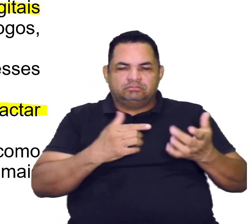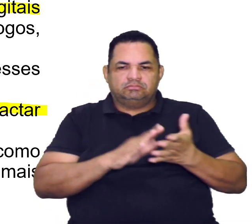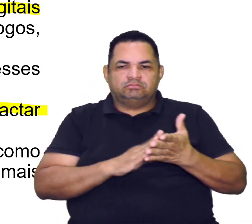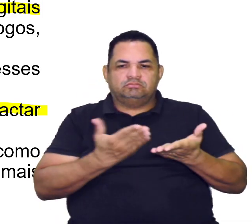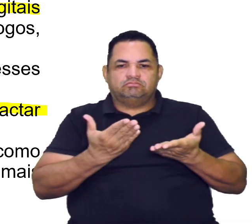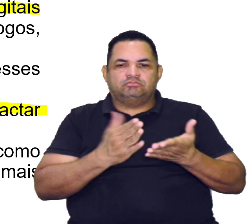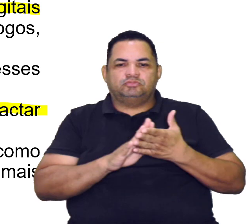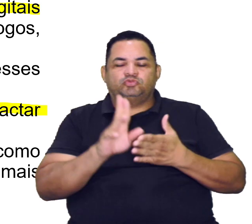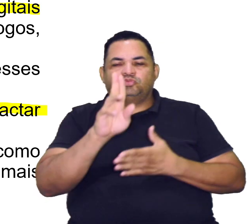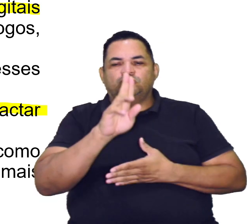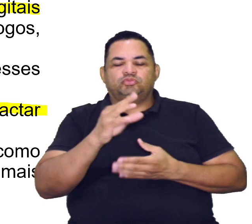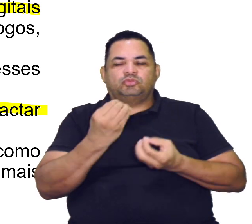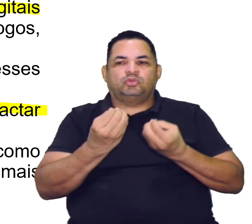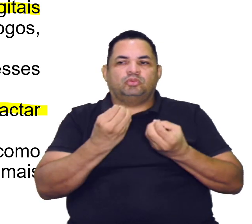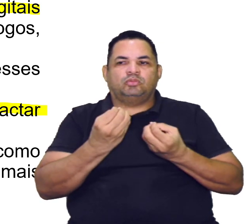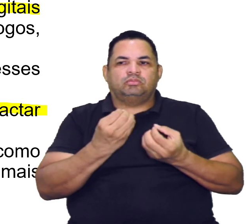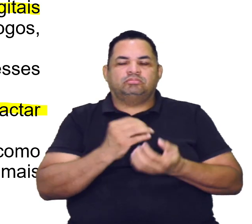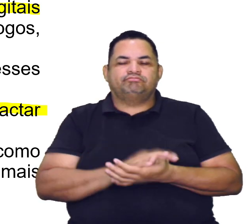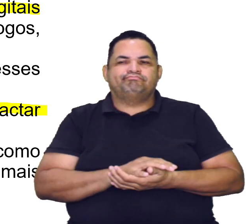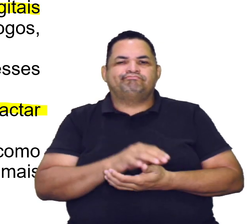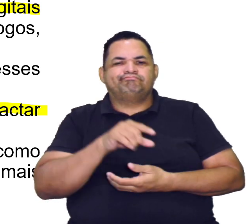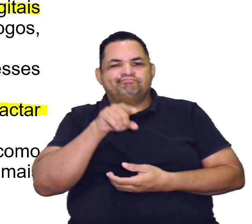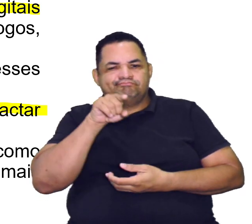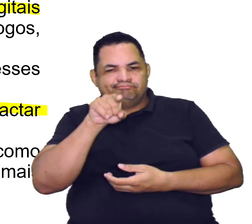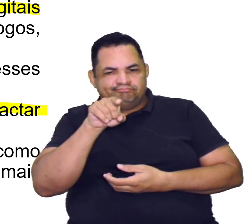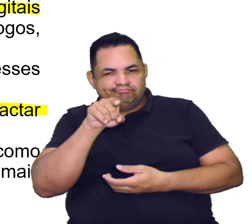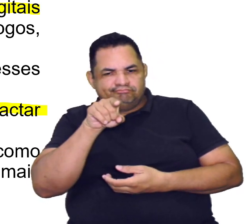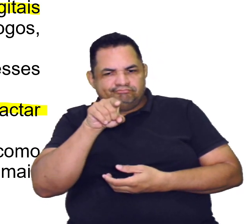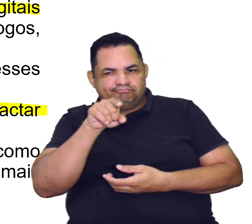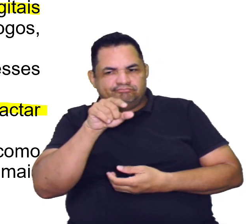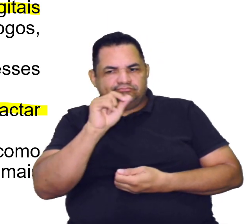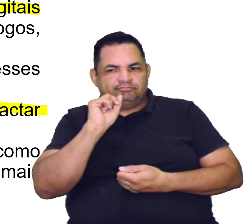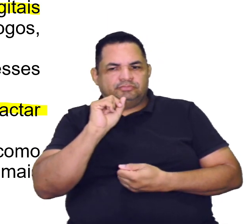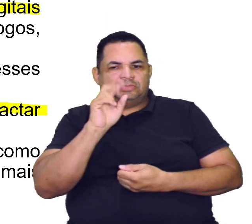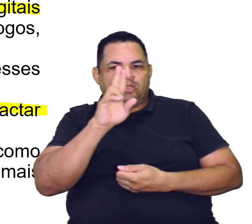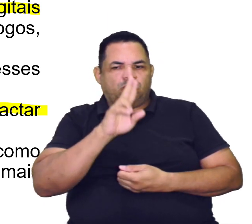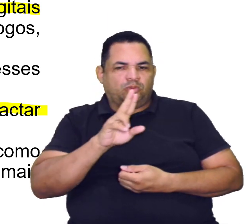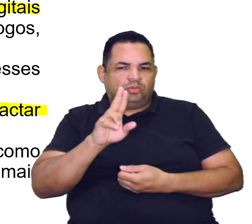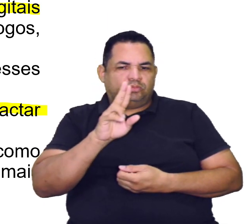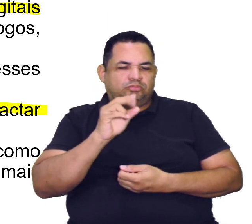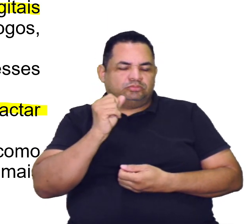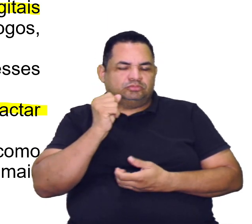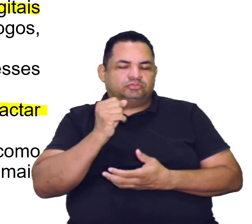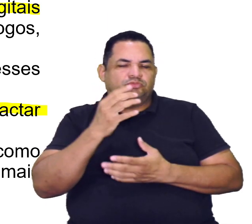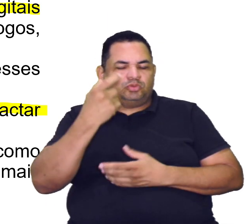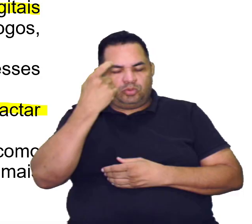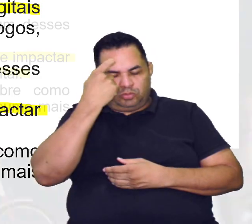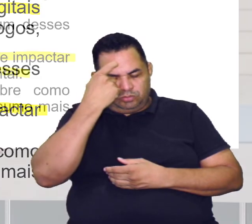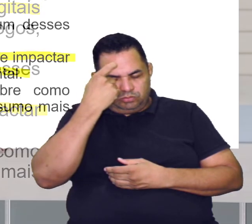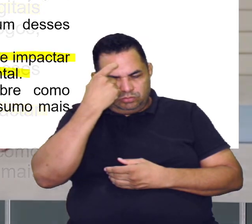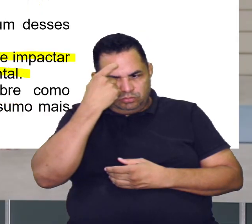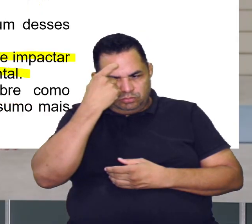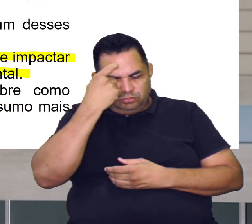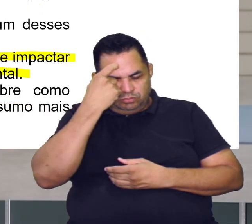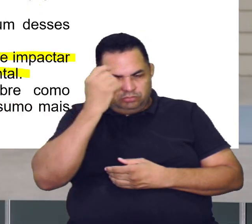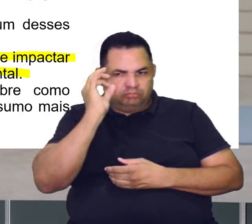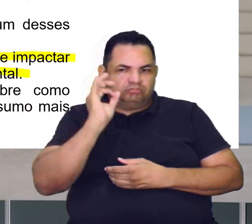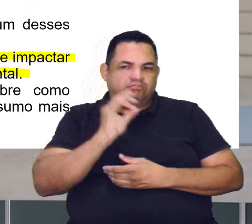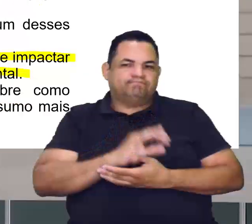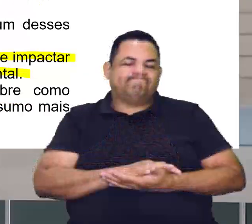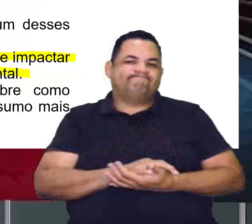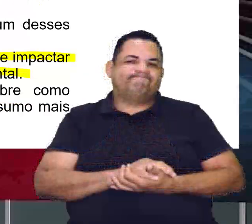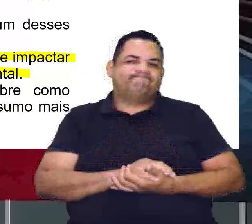a utilização e esse consumo. Será que vocês estão fazendo um consumo consciente, caríssimos estudantes?